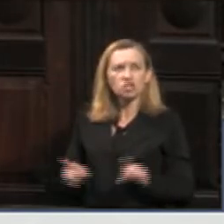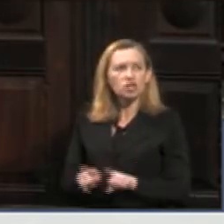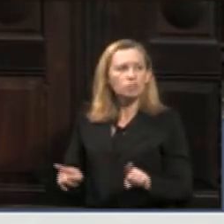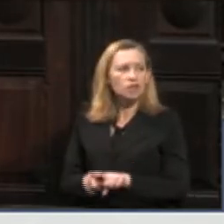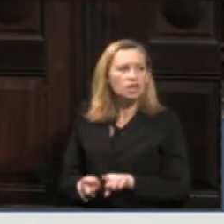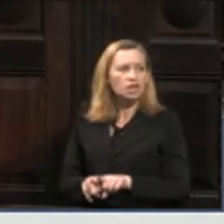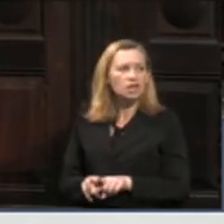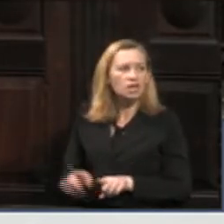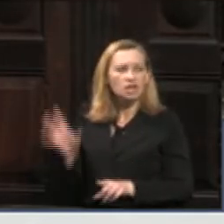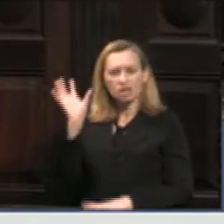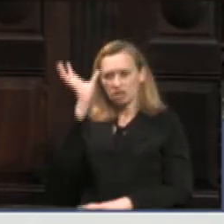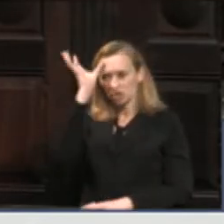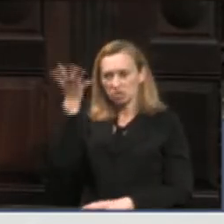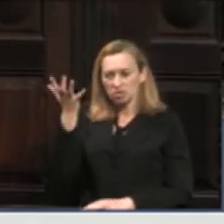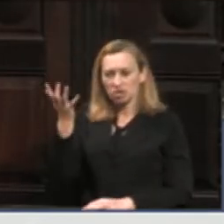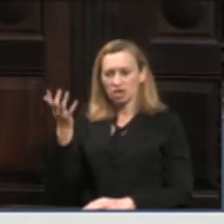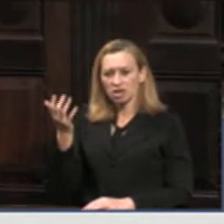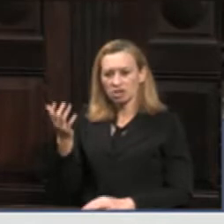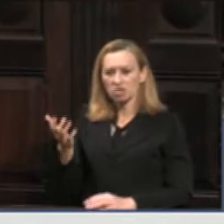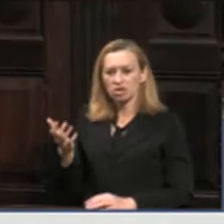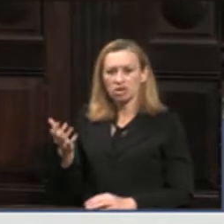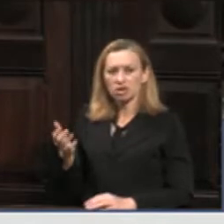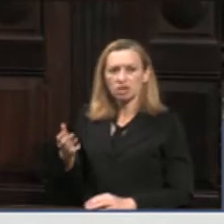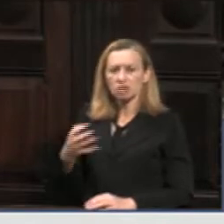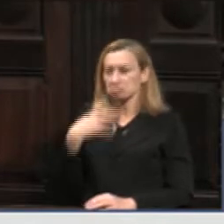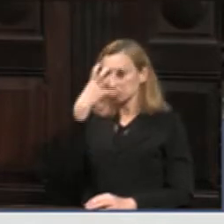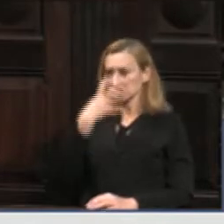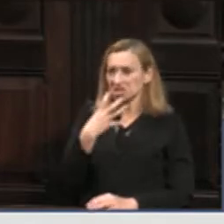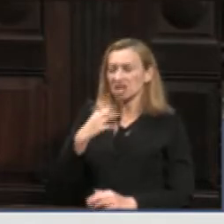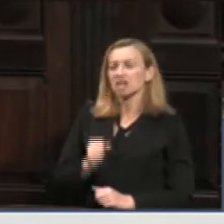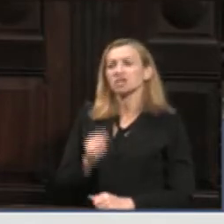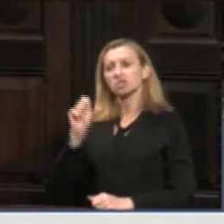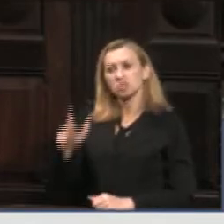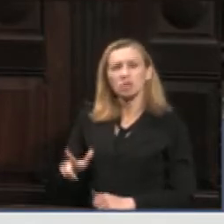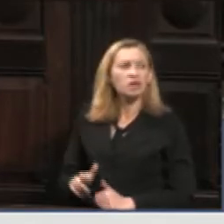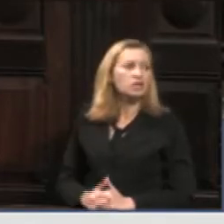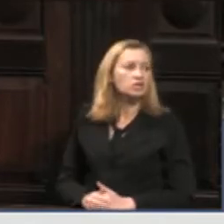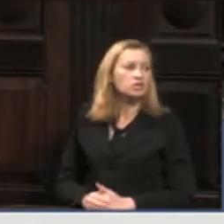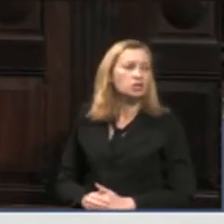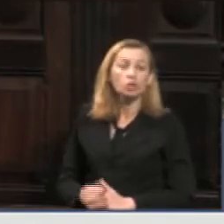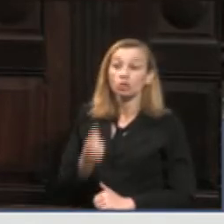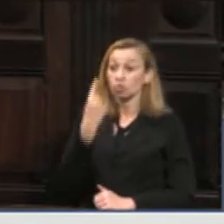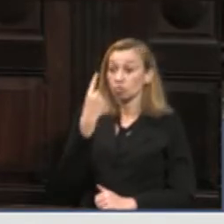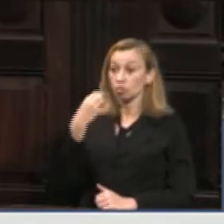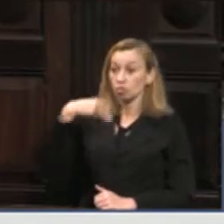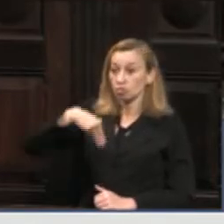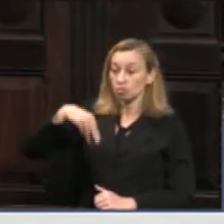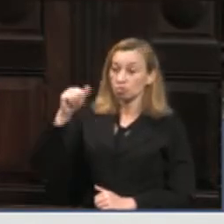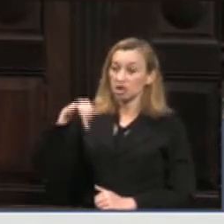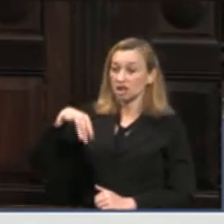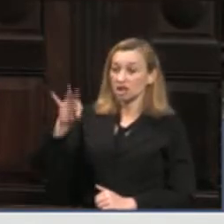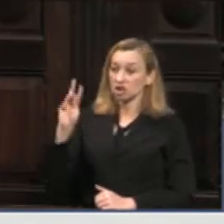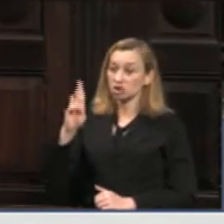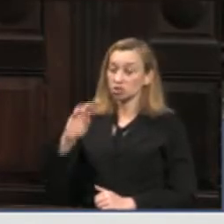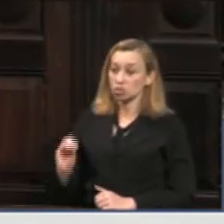decisões monocráticas. Isto é, quando um ministro